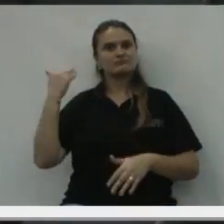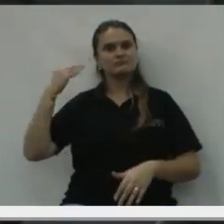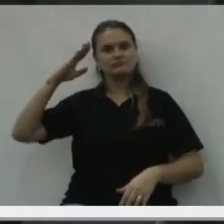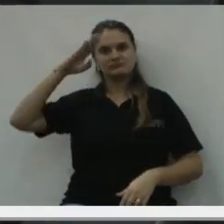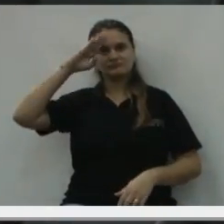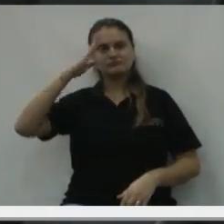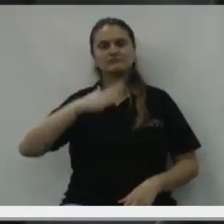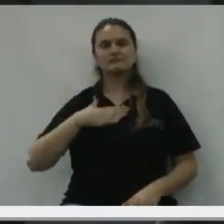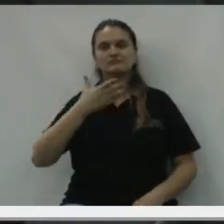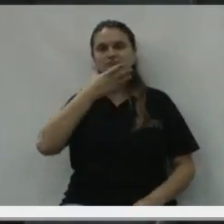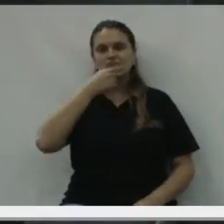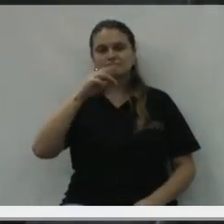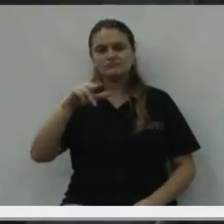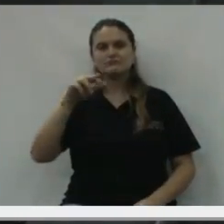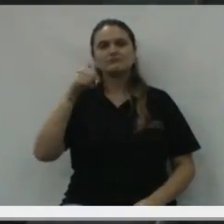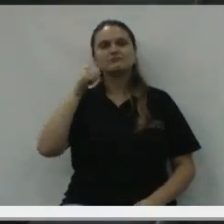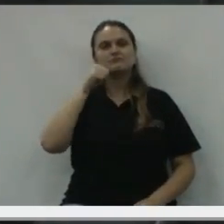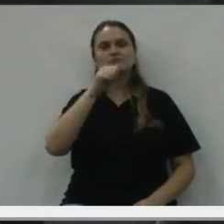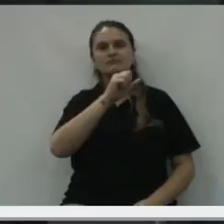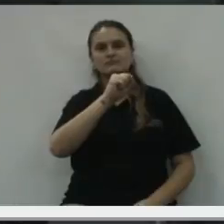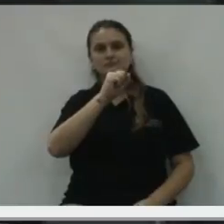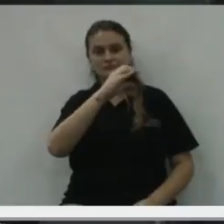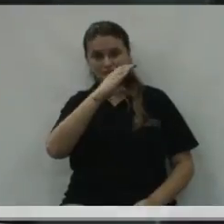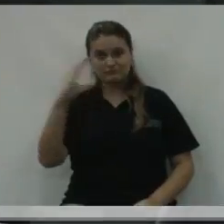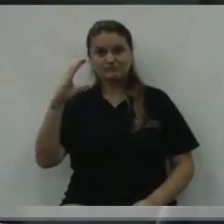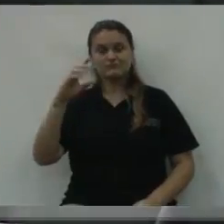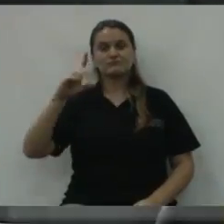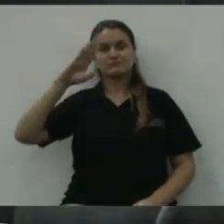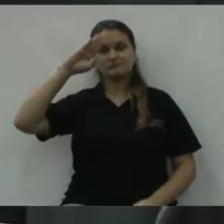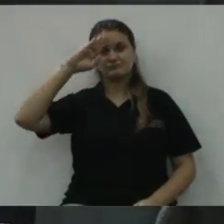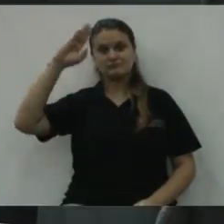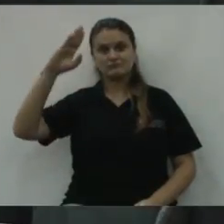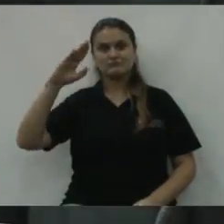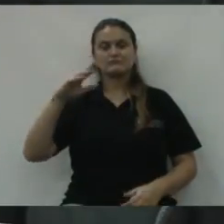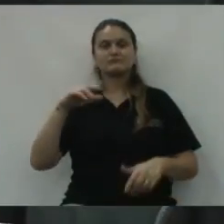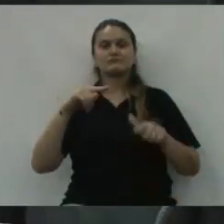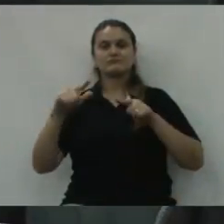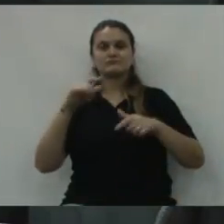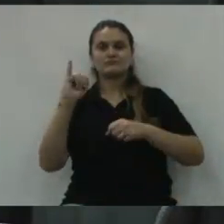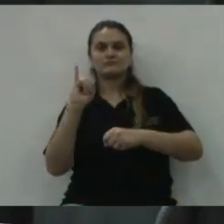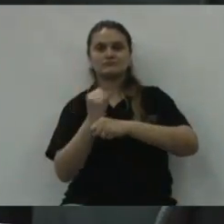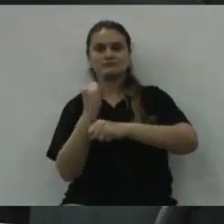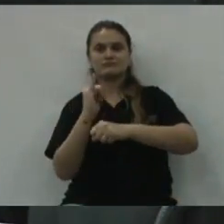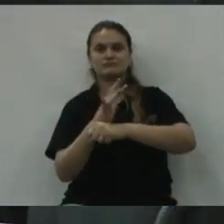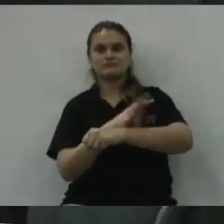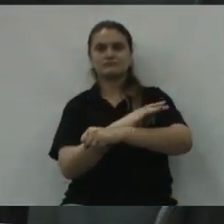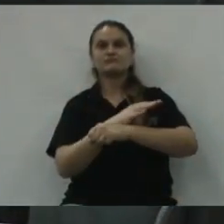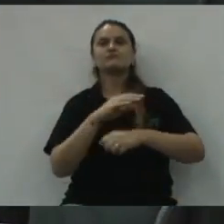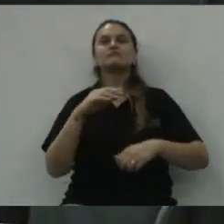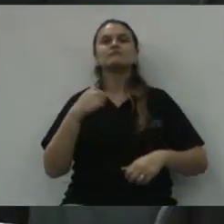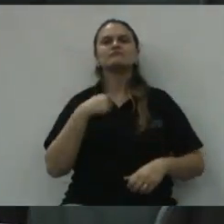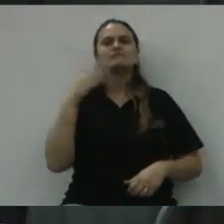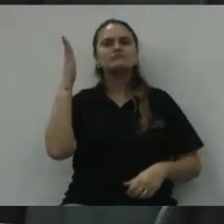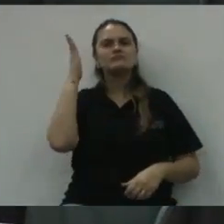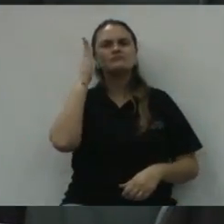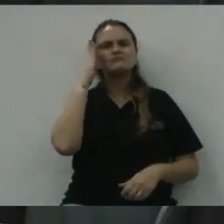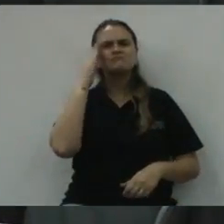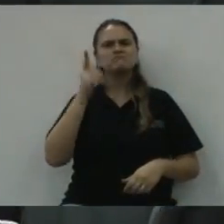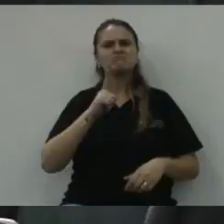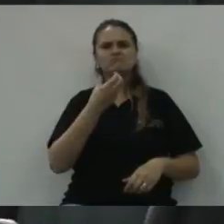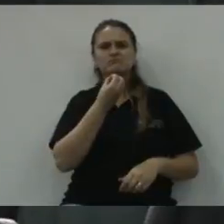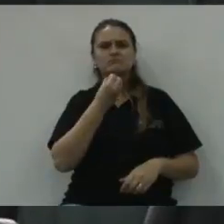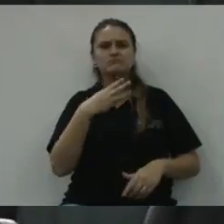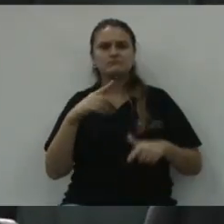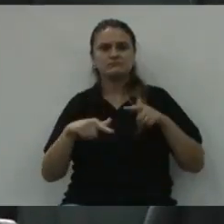também militar e tem um irmão e uma cunhada militar que serve na cidade de itajaí a gente sabe